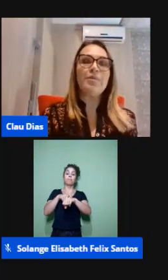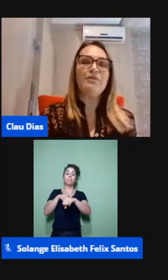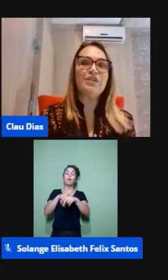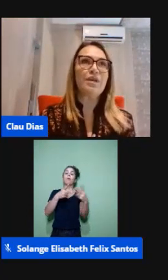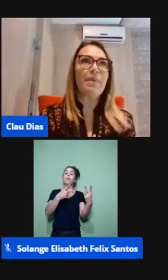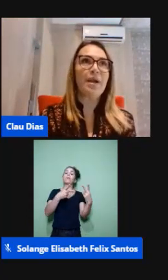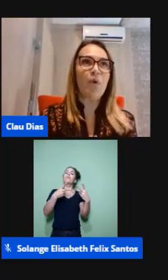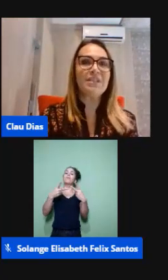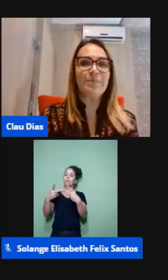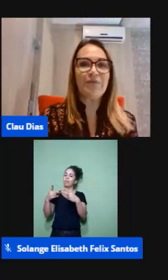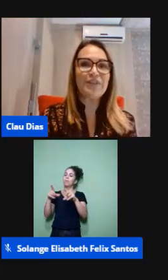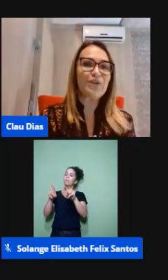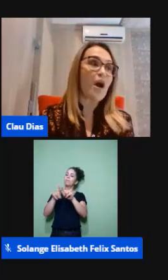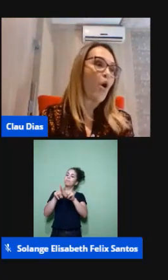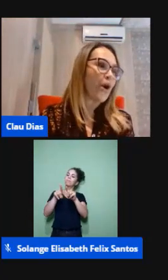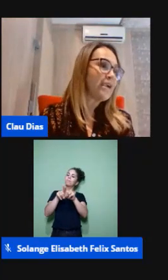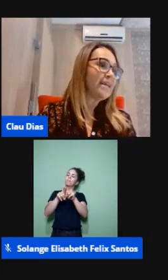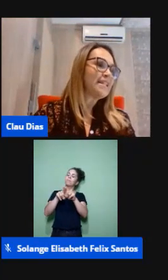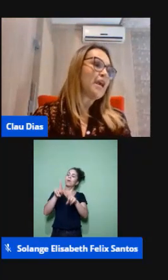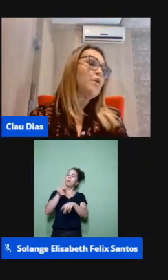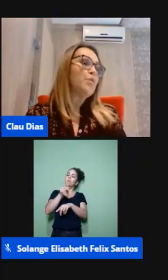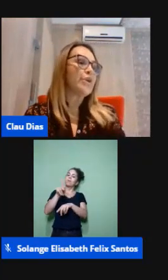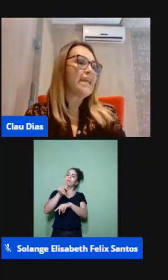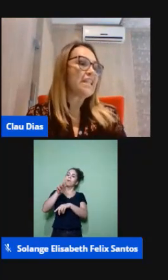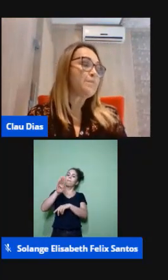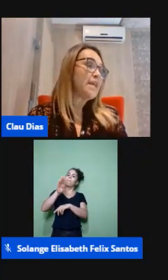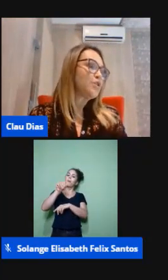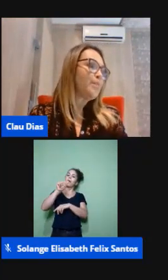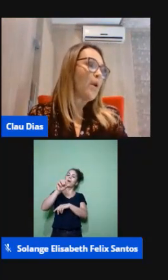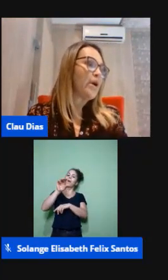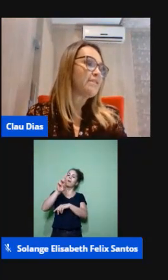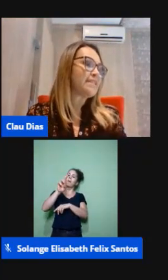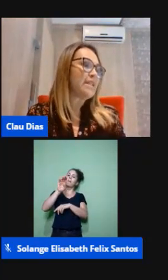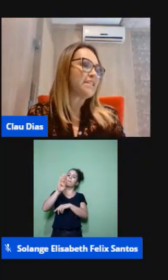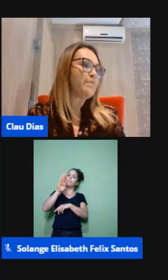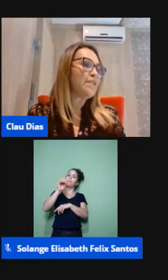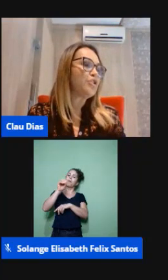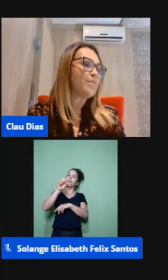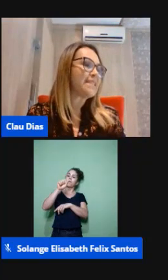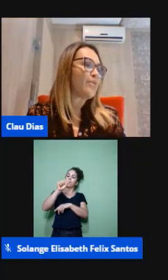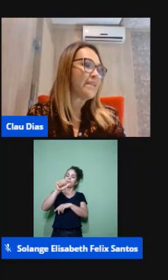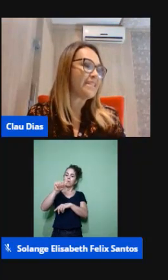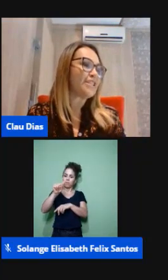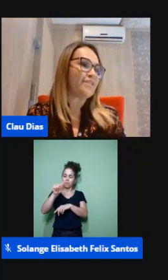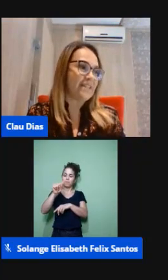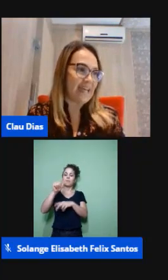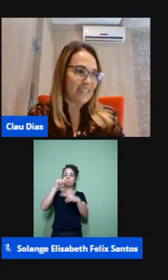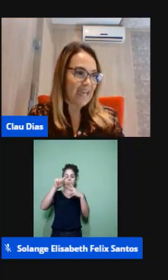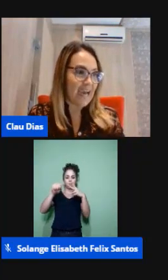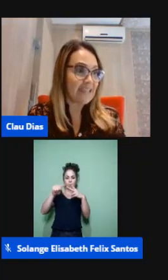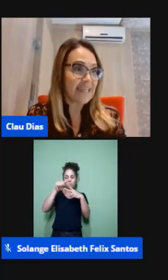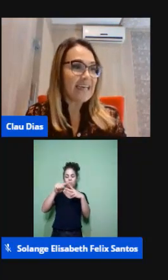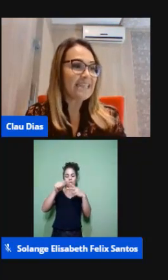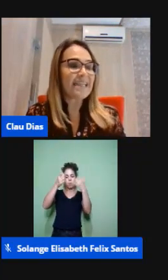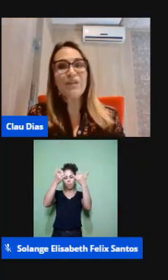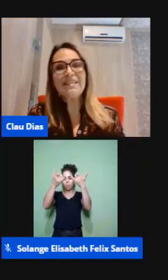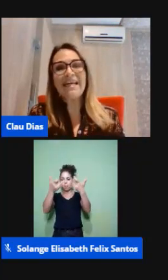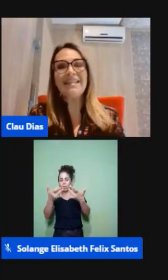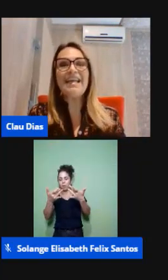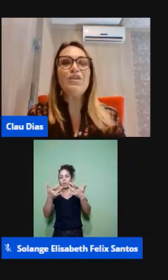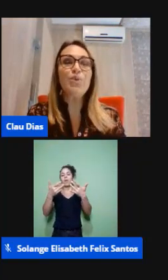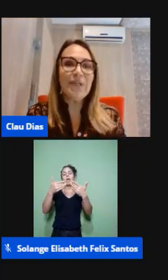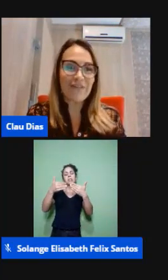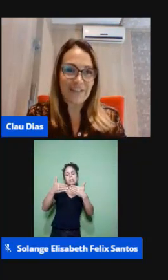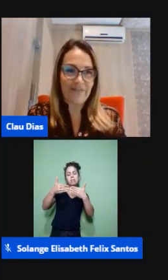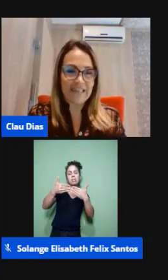então, a professora Barbosa, a professora Horn, né? Porque elas pressupõem que o estabelecimento de uma sequência de atividades diárias está